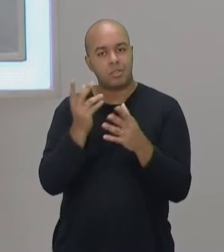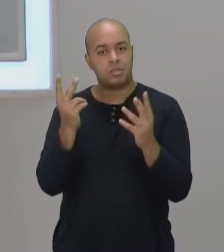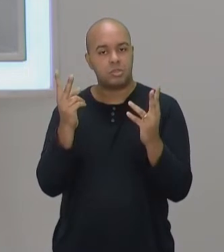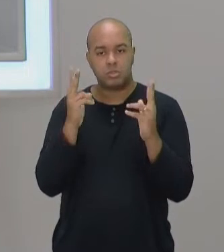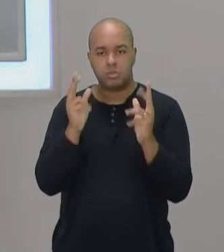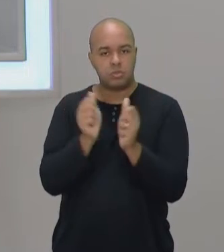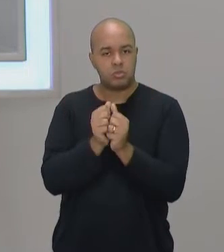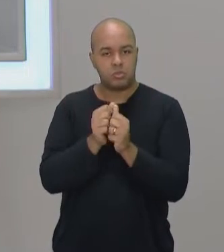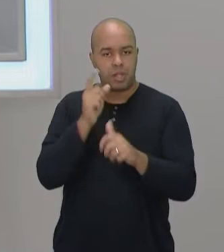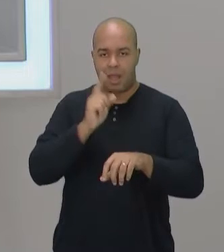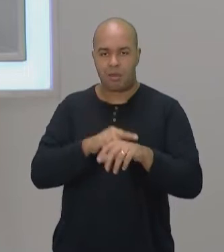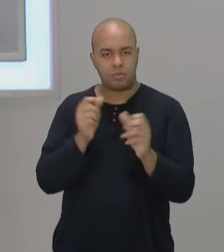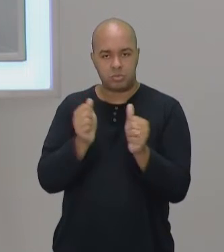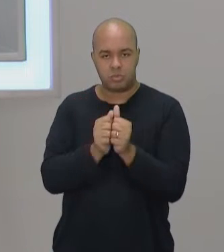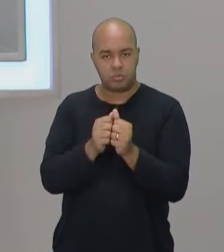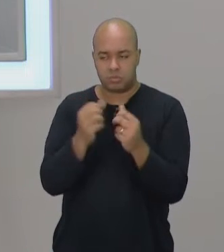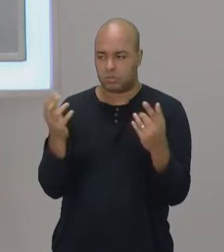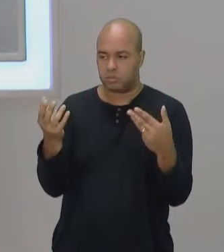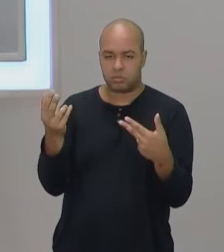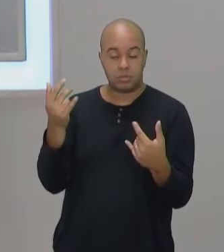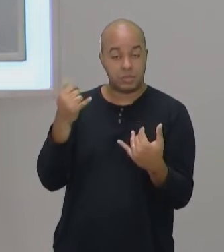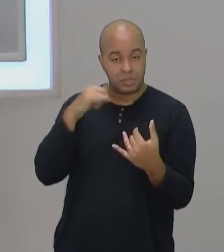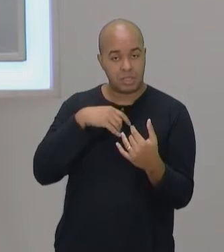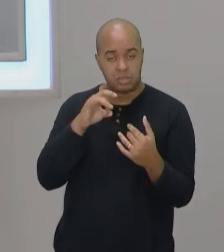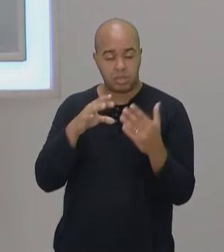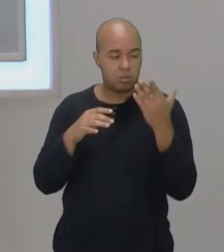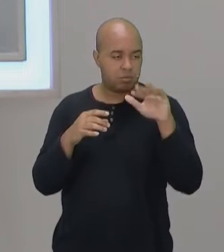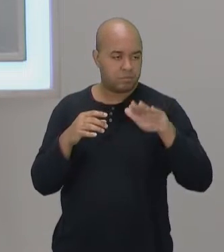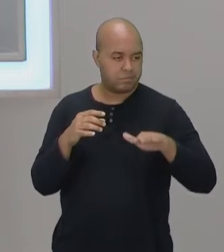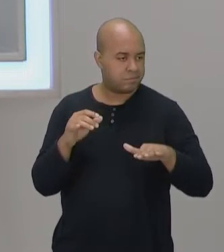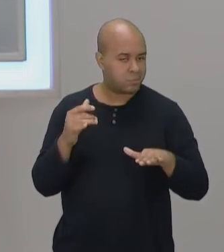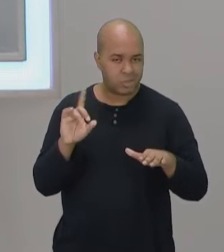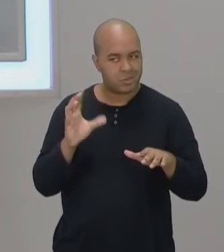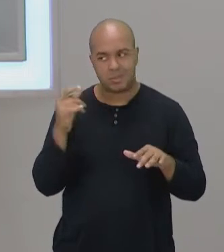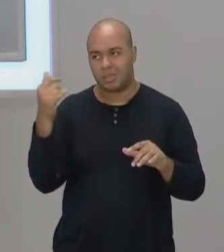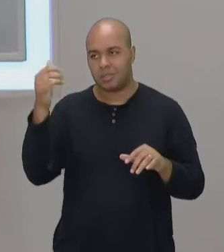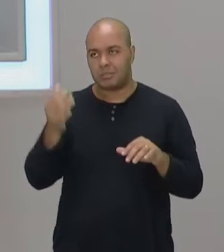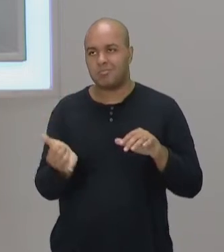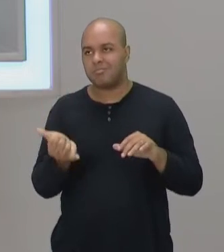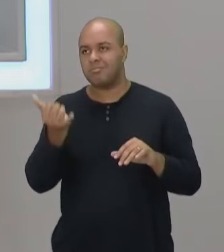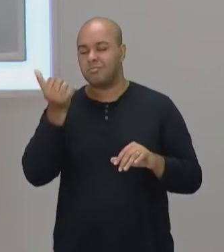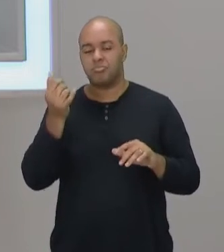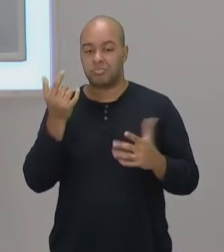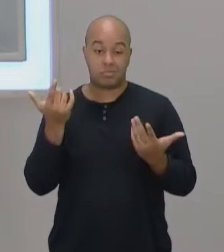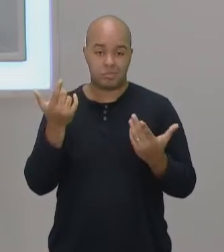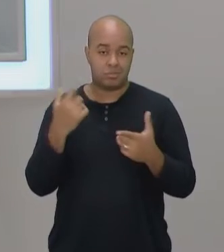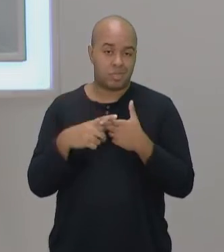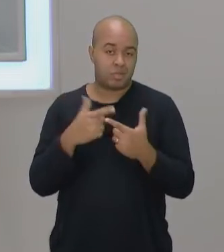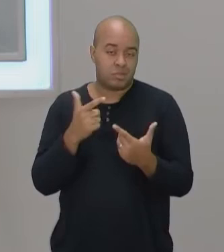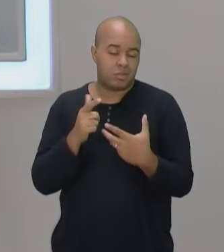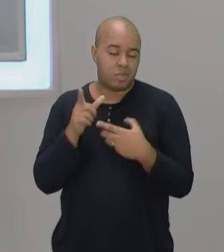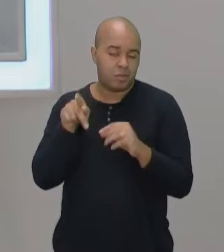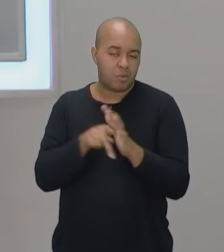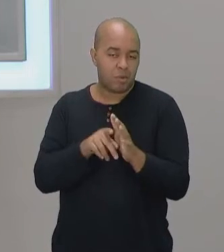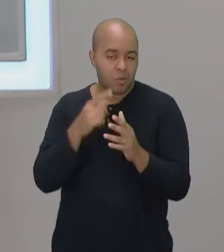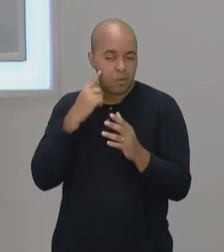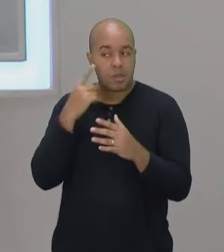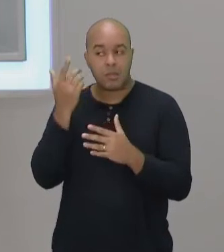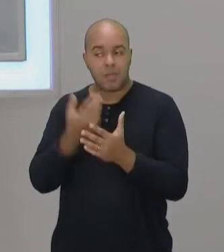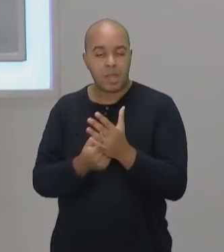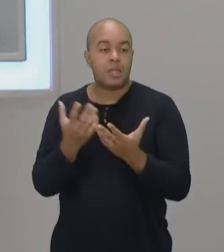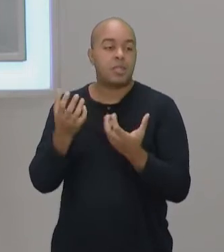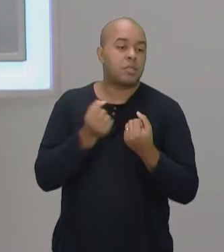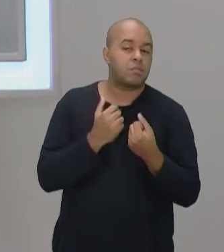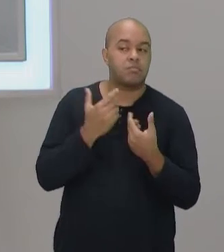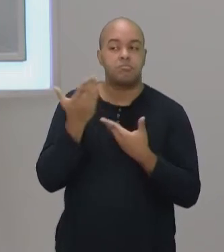só acontecem ao mesmo tempo. Se eu tiver só redução, não acontece. Se eu tiver só oxidação, não acontece, porque eu não vou estar tendo quem perde e quem